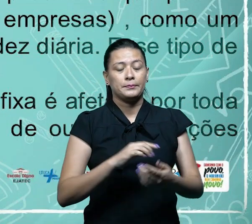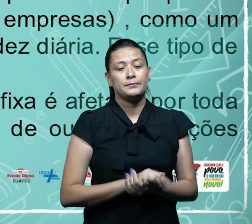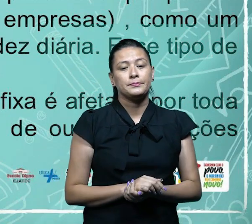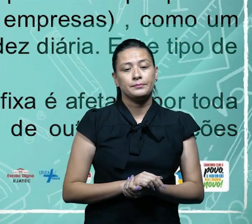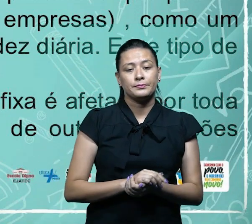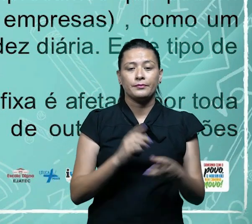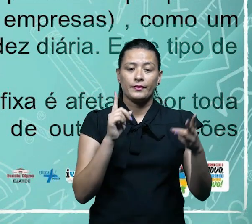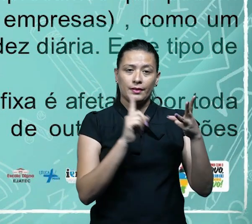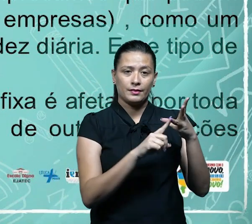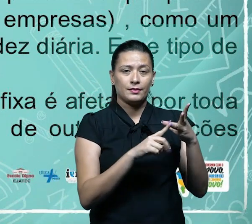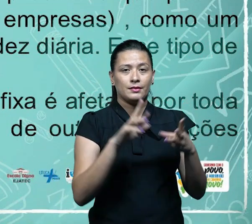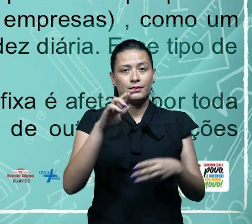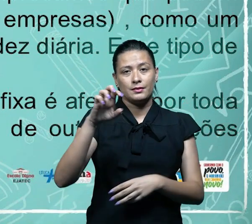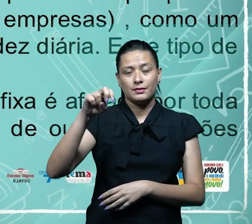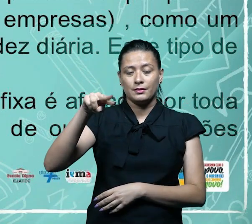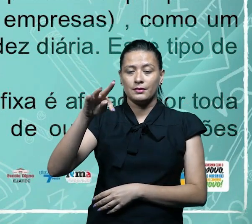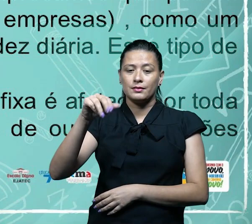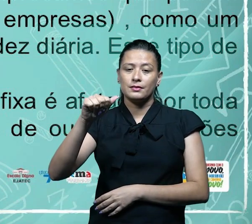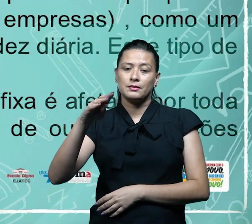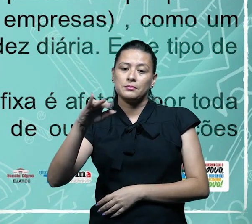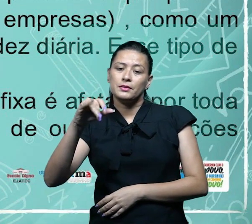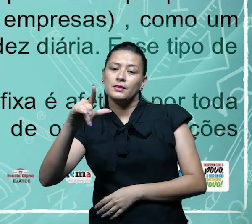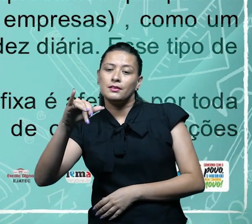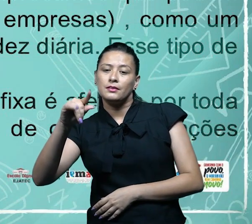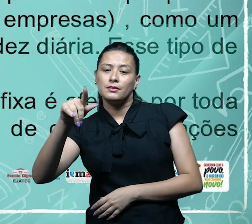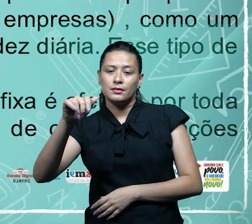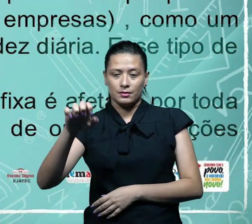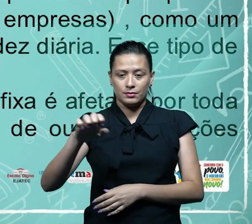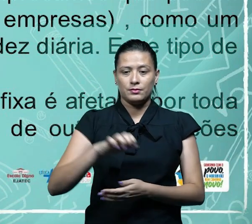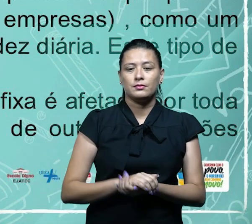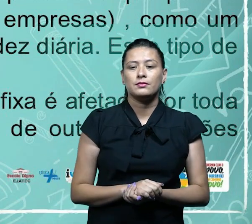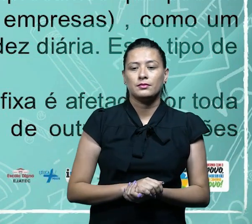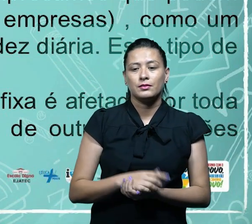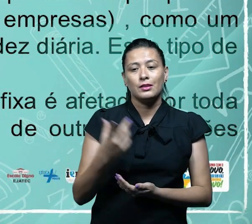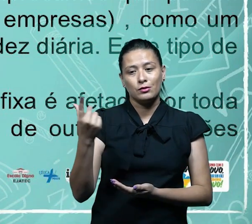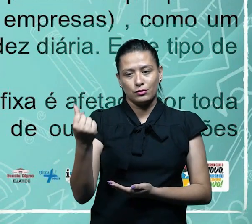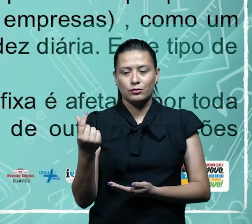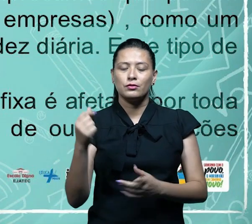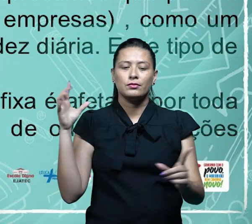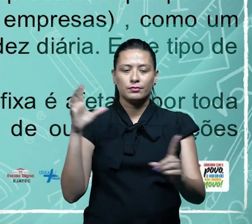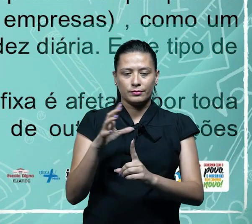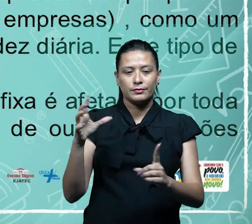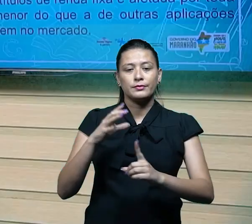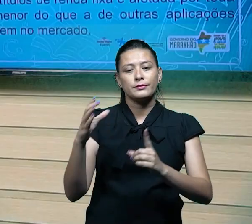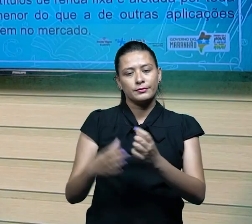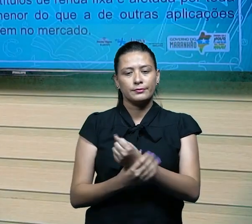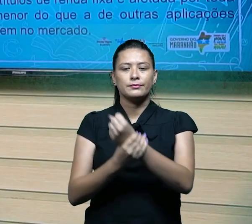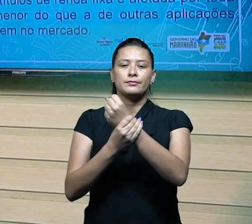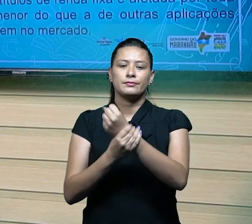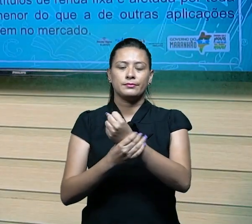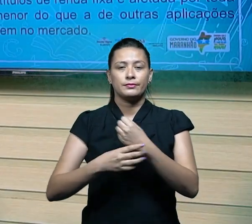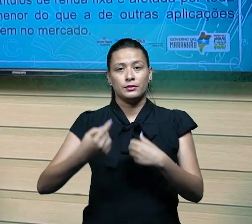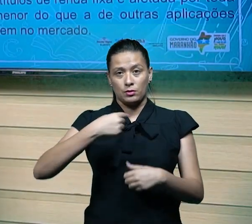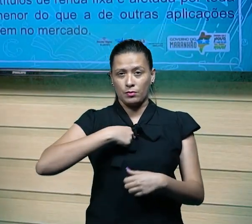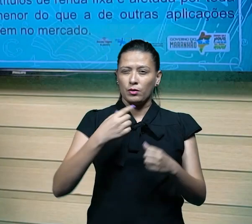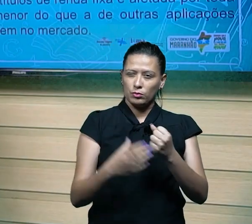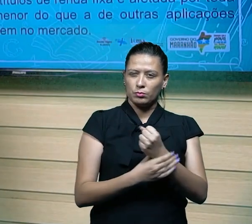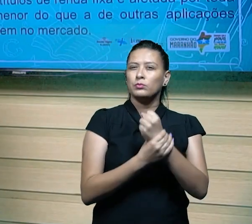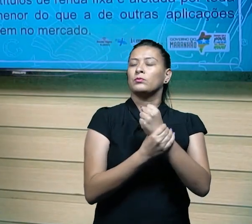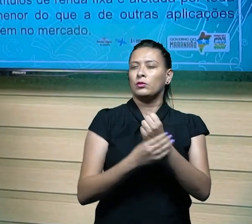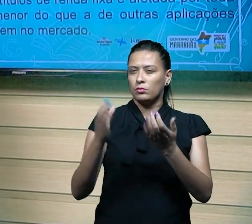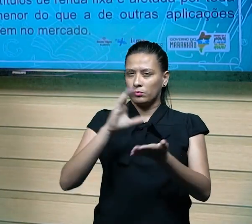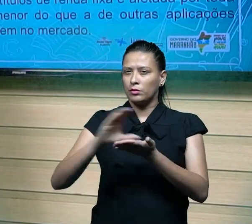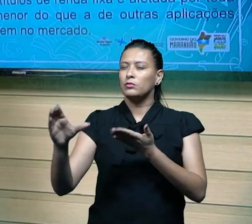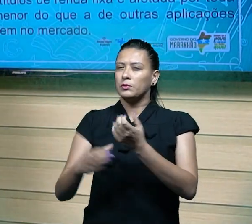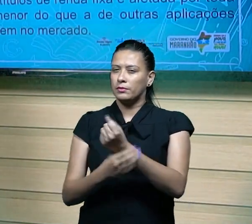entanto, a rentabilidade dos títulos de renda fixa é afetada por toda essa segurança. Ou seja, eu sou muito seguro, meu